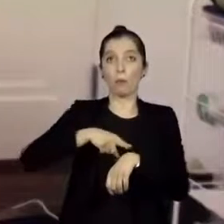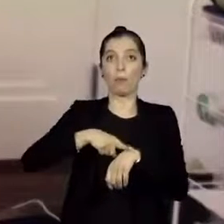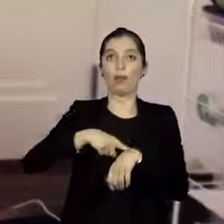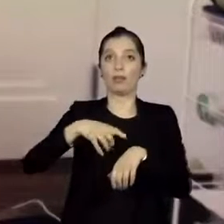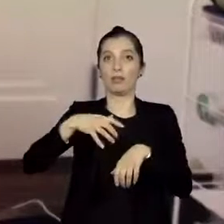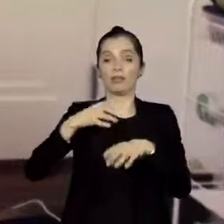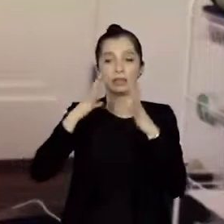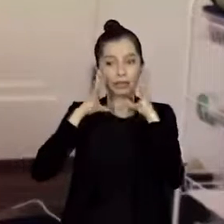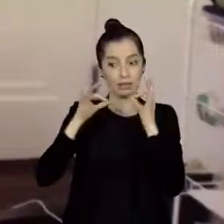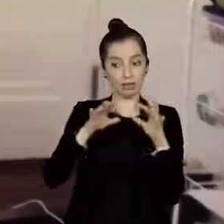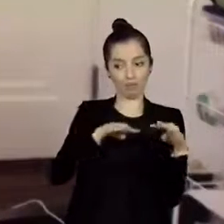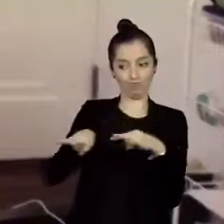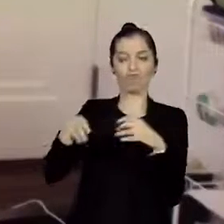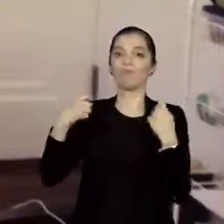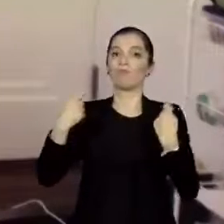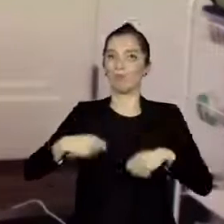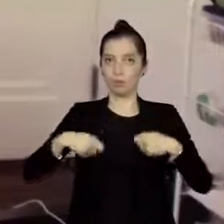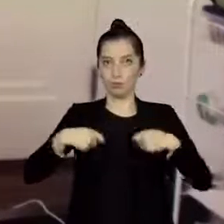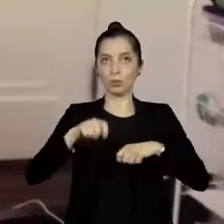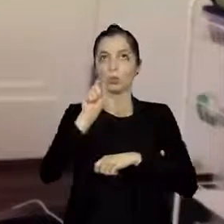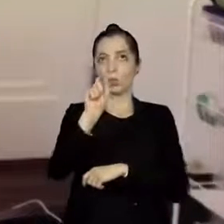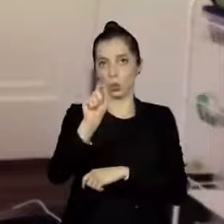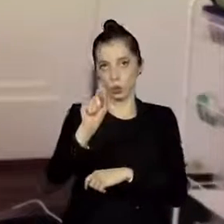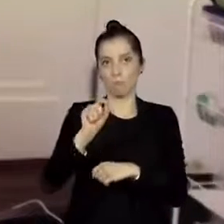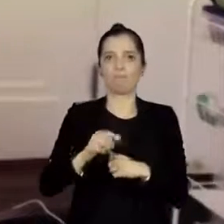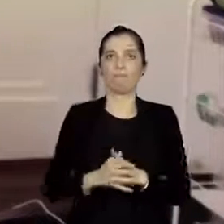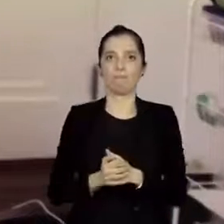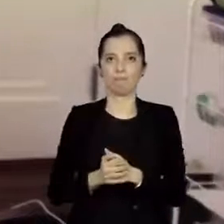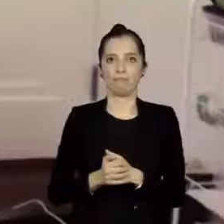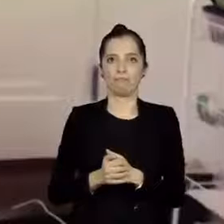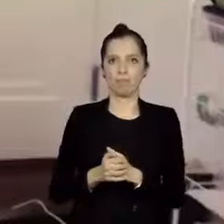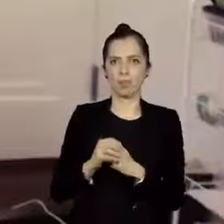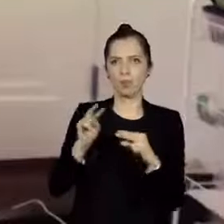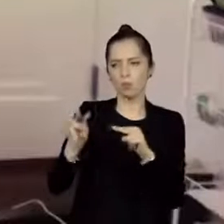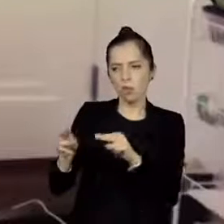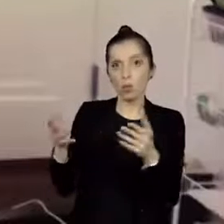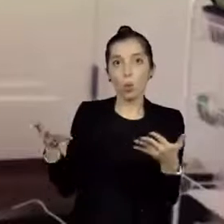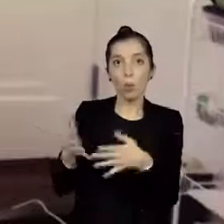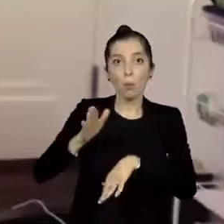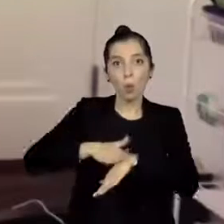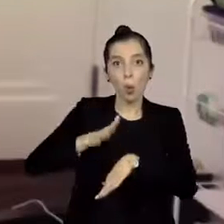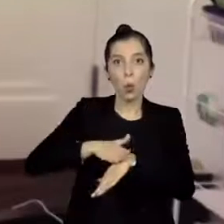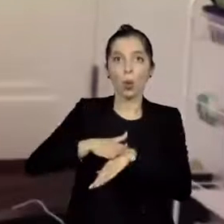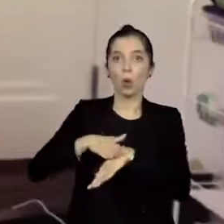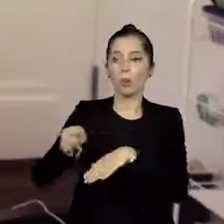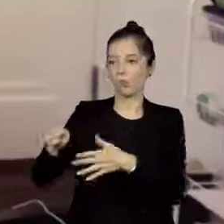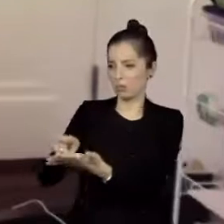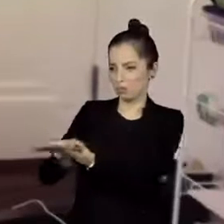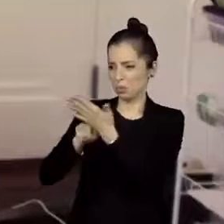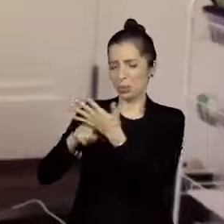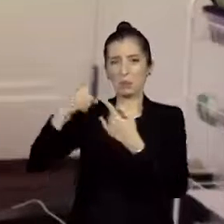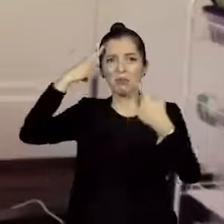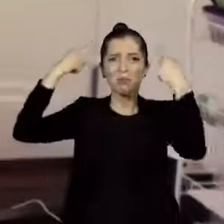has received enough attention anywhere, really. And now,